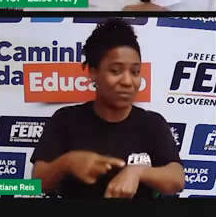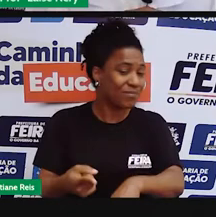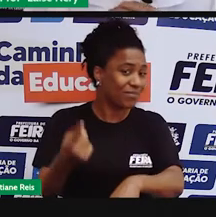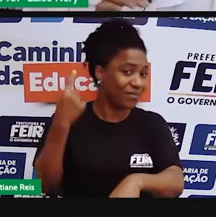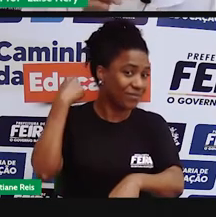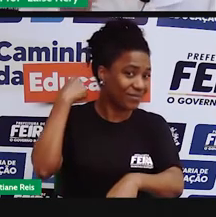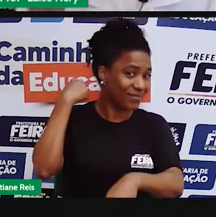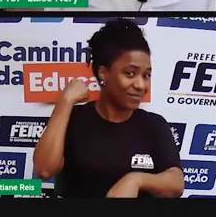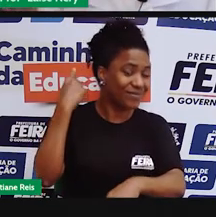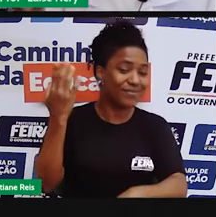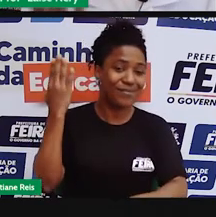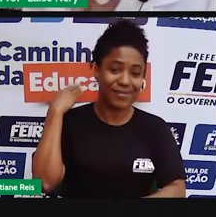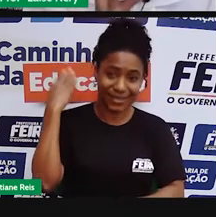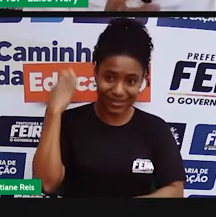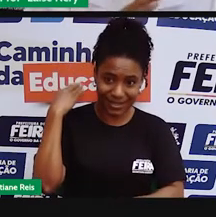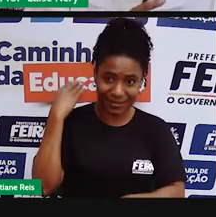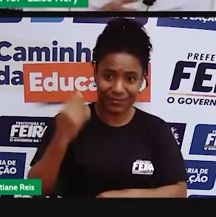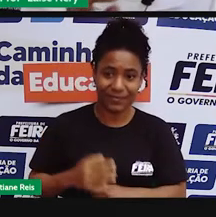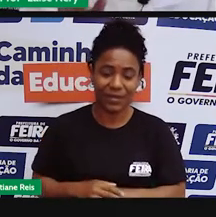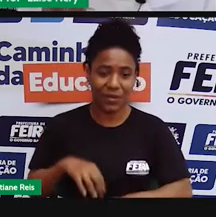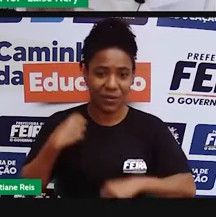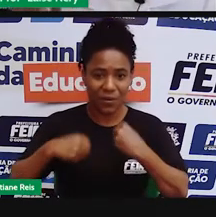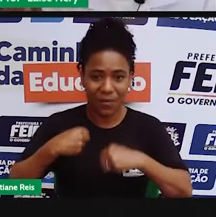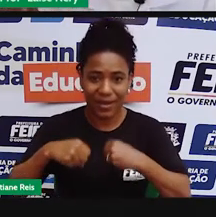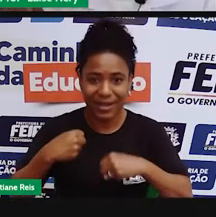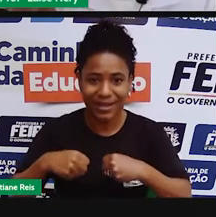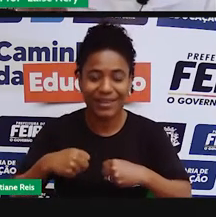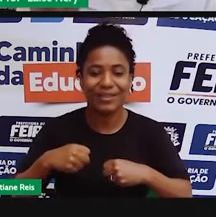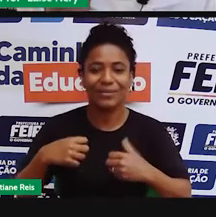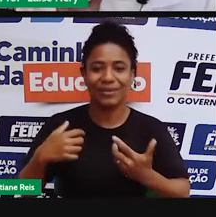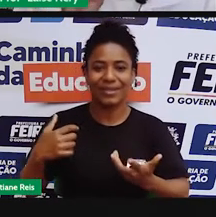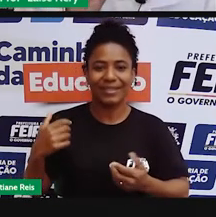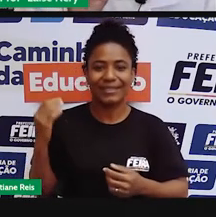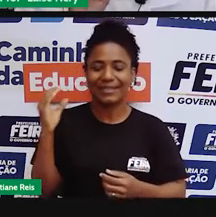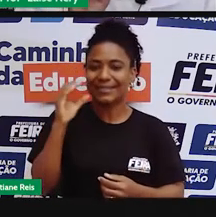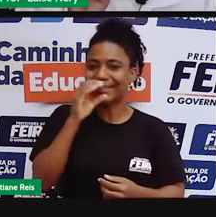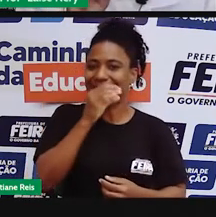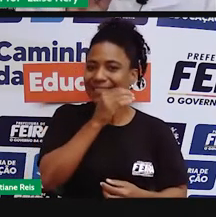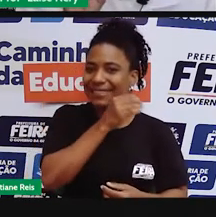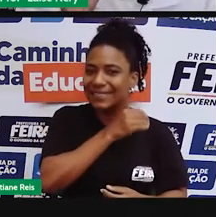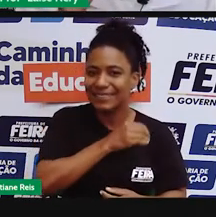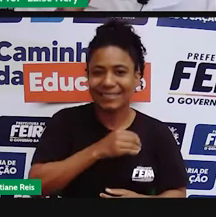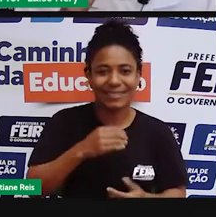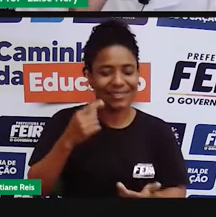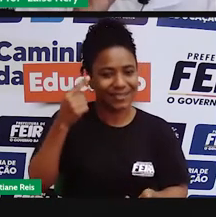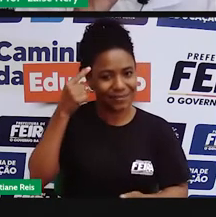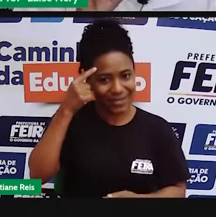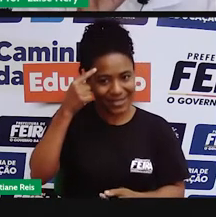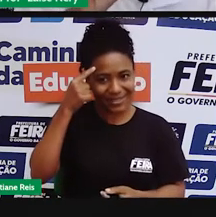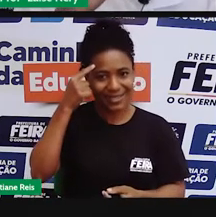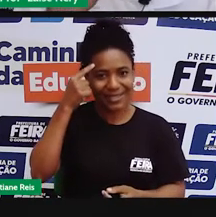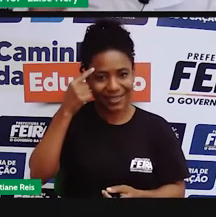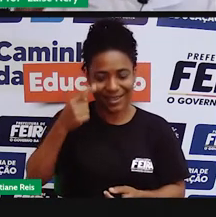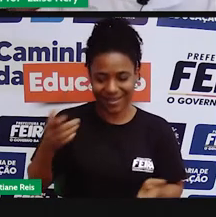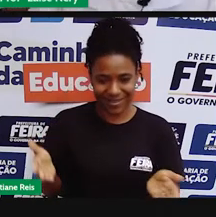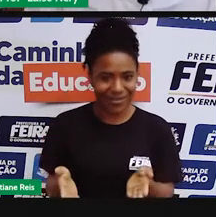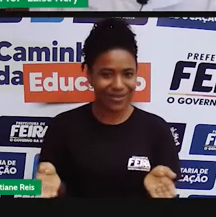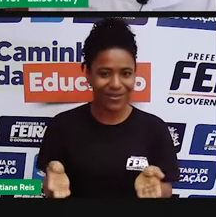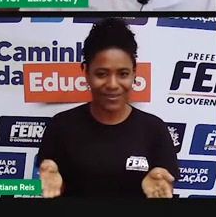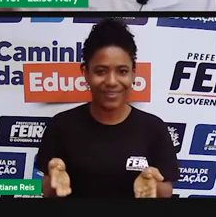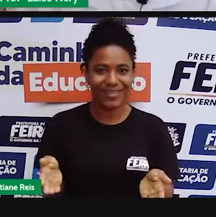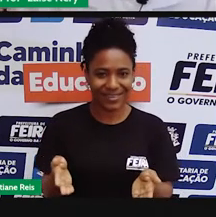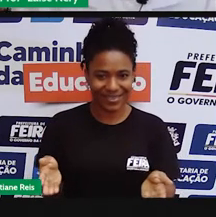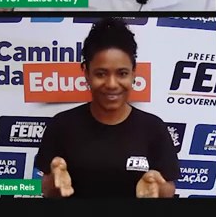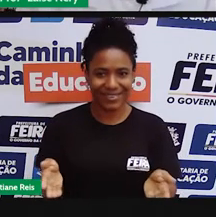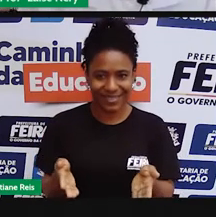E quando a gente observa as outras, correndo, esquentando, a gente pensa em algo que está acontecendo agora,